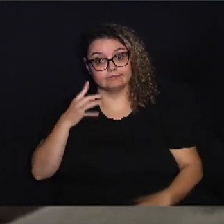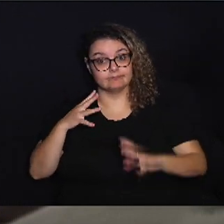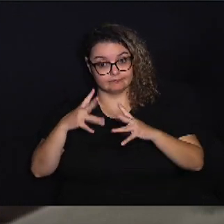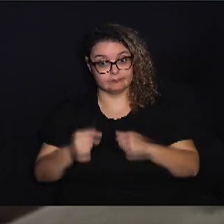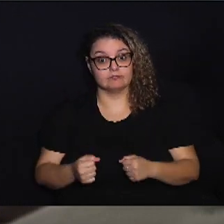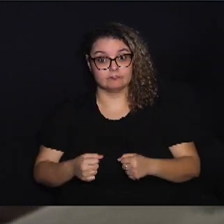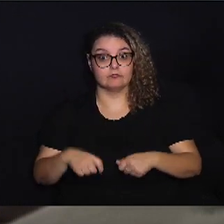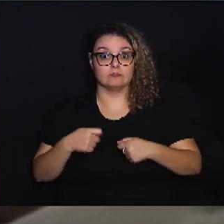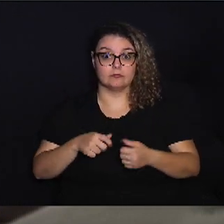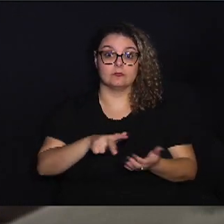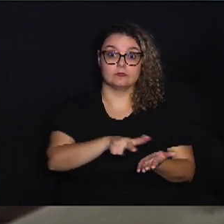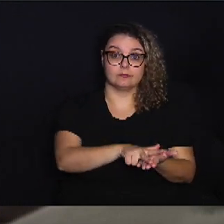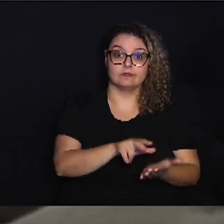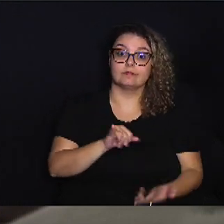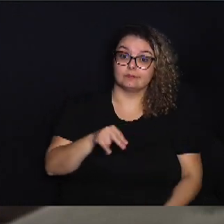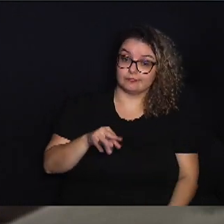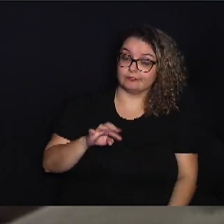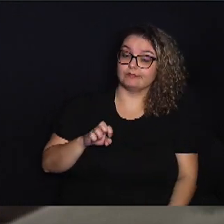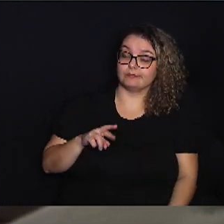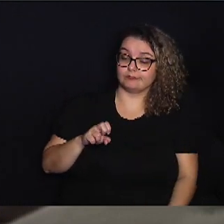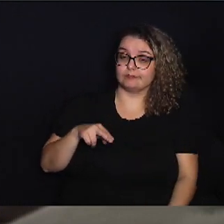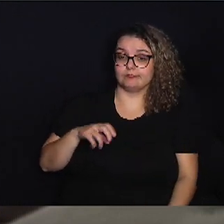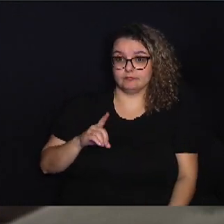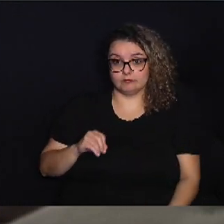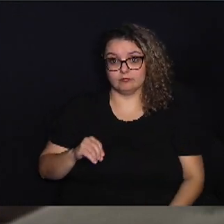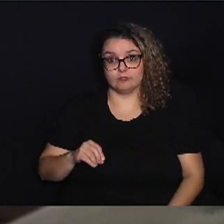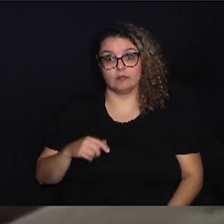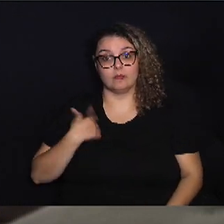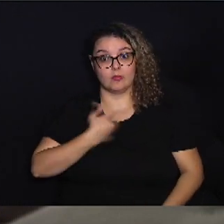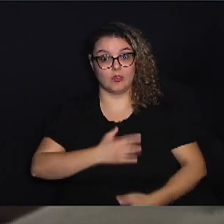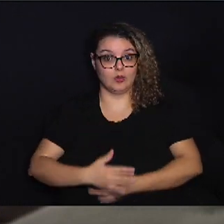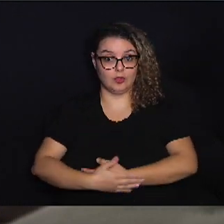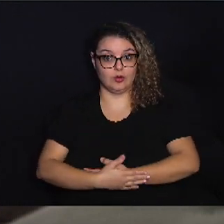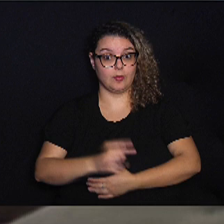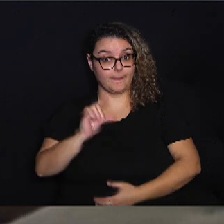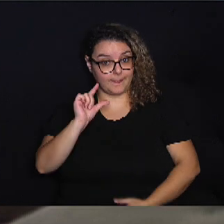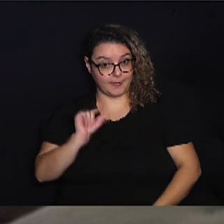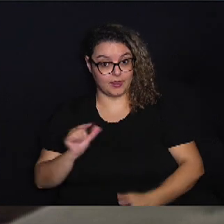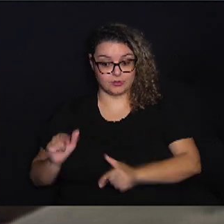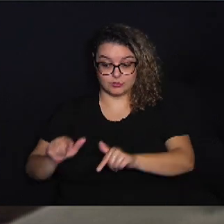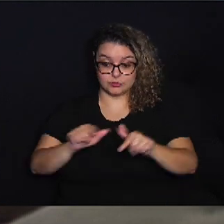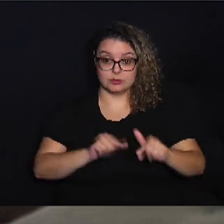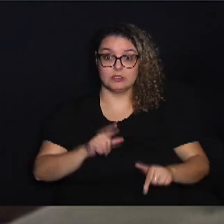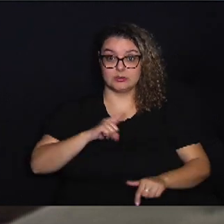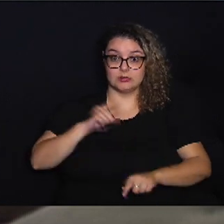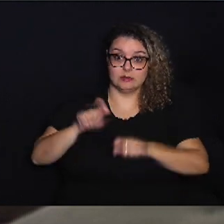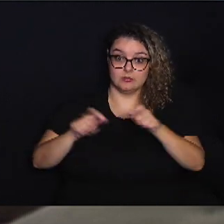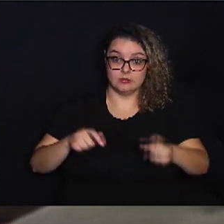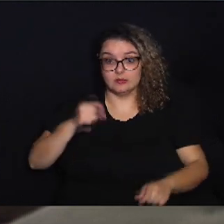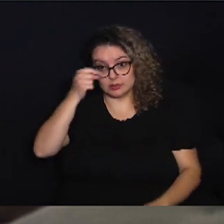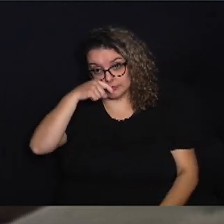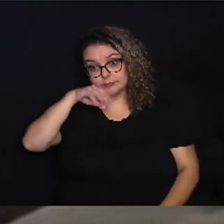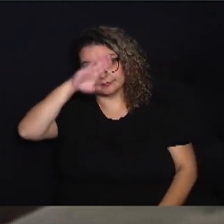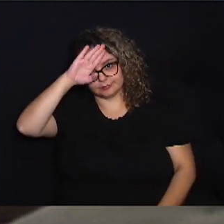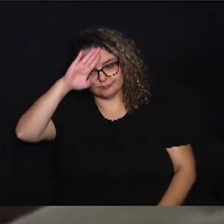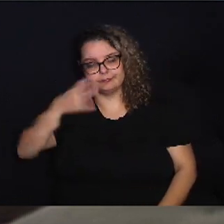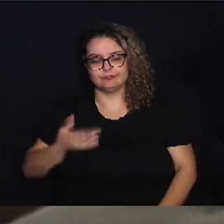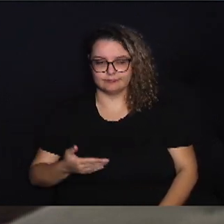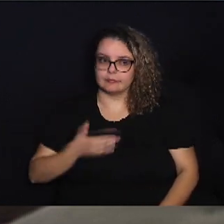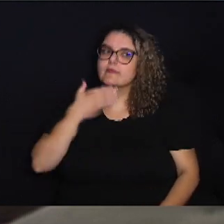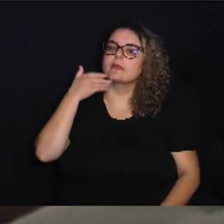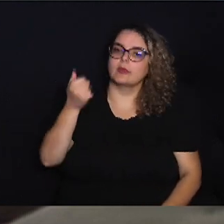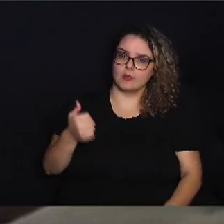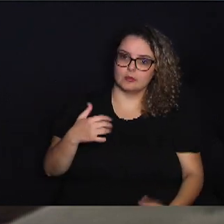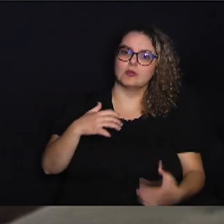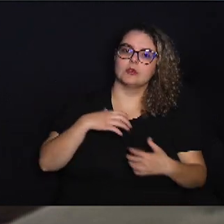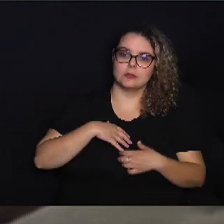ser internados. Então, expor os nossos bebês menos ao ambiente onde tem gente com gripe e resfriado é a melhor